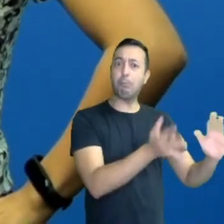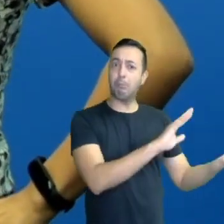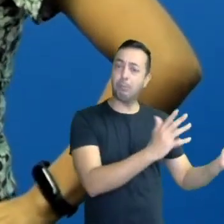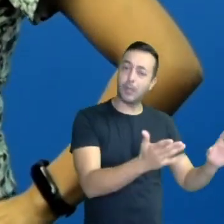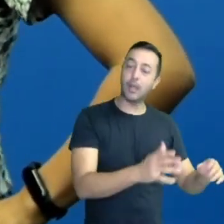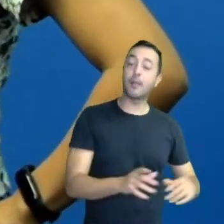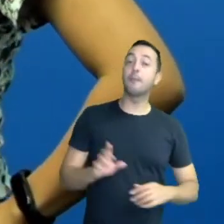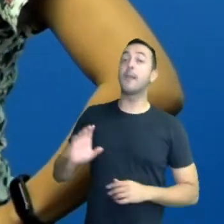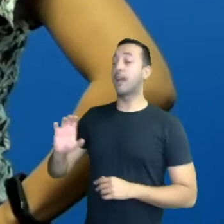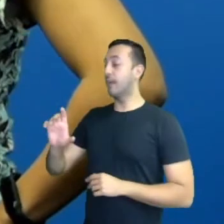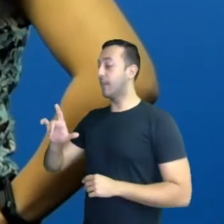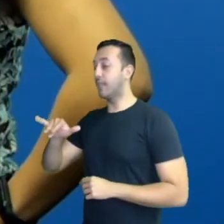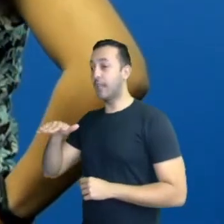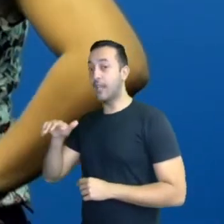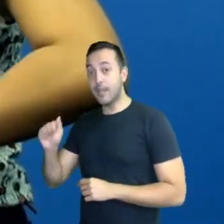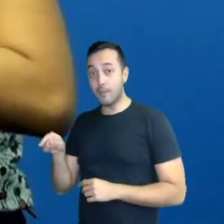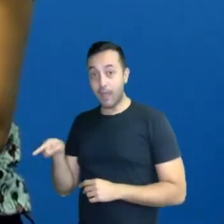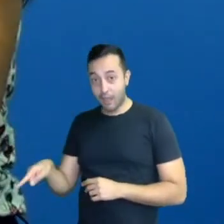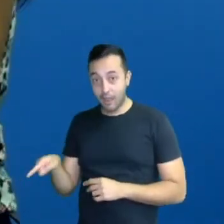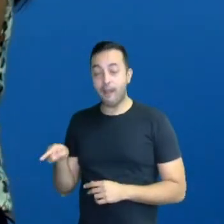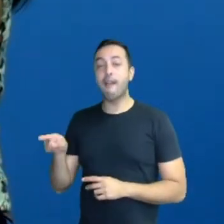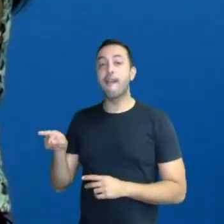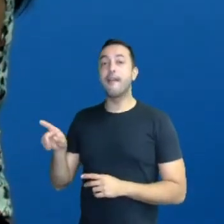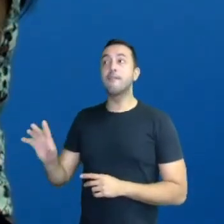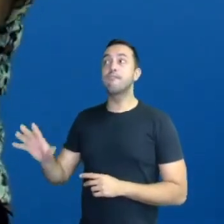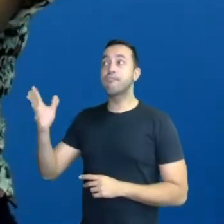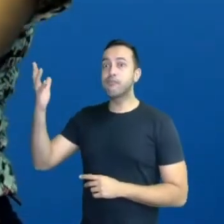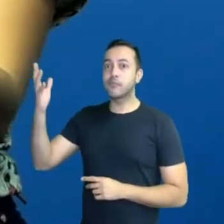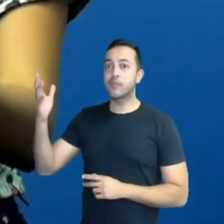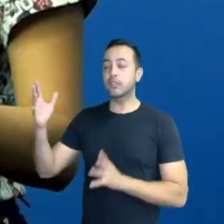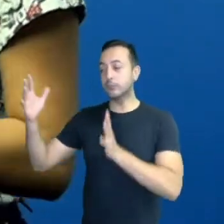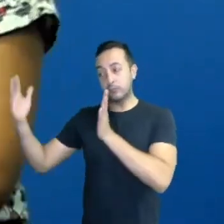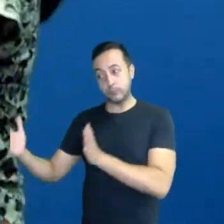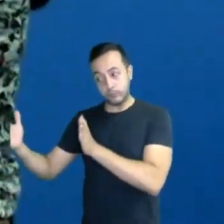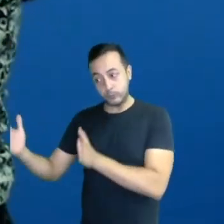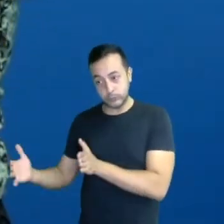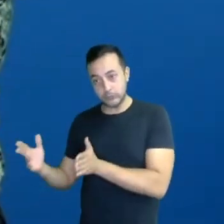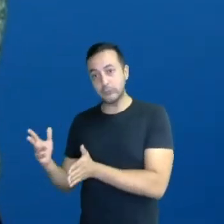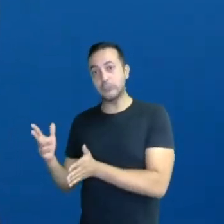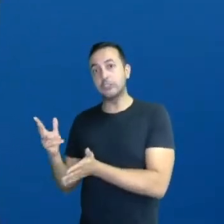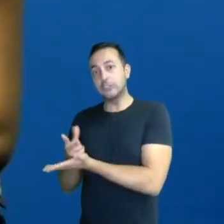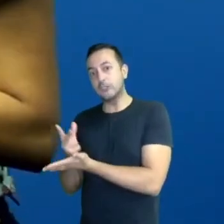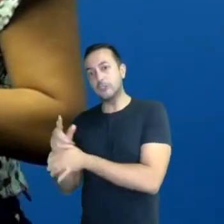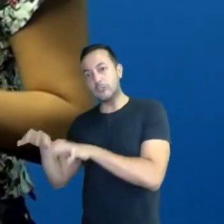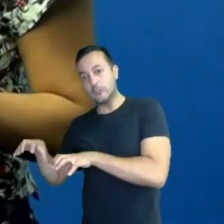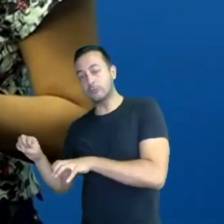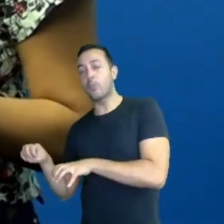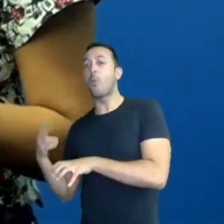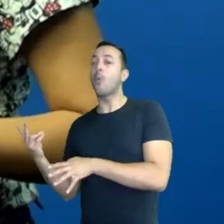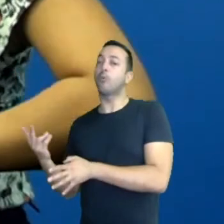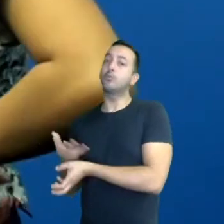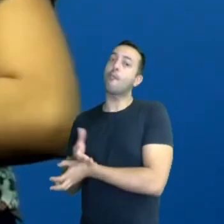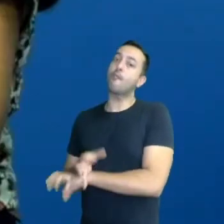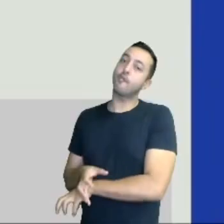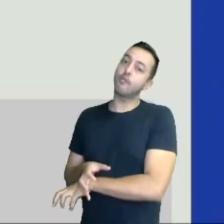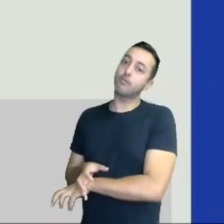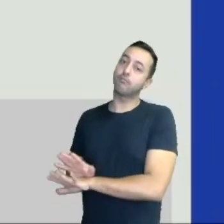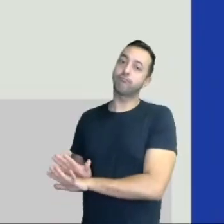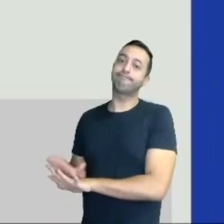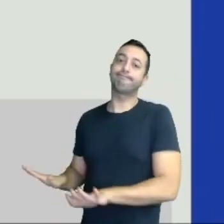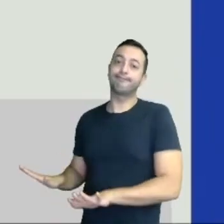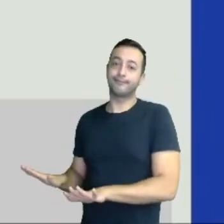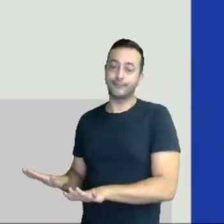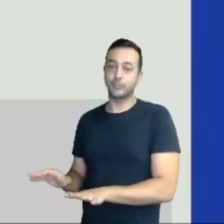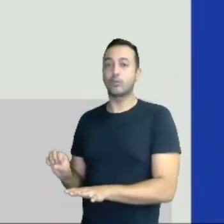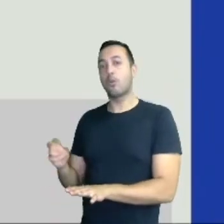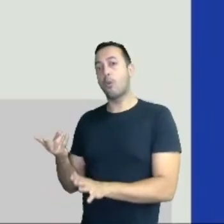o clima é aquela região que é úmida, seca, tá certo? Ou úmida e